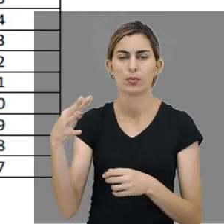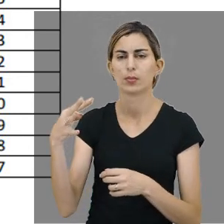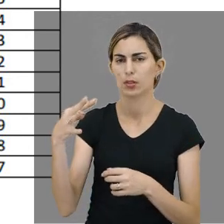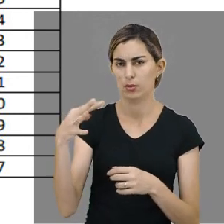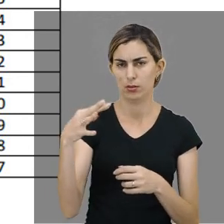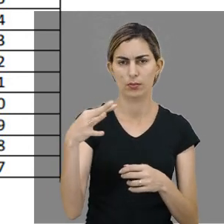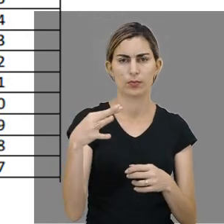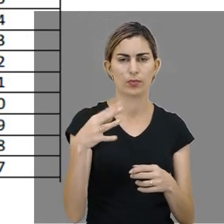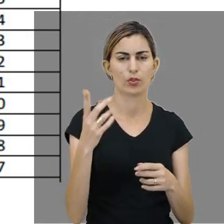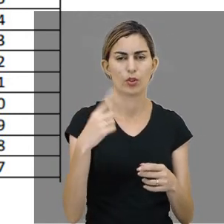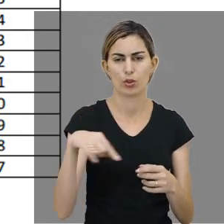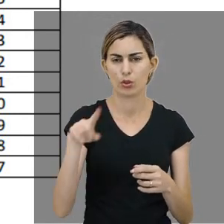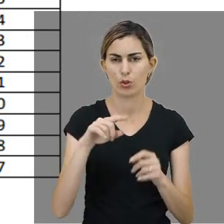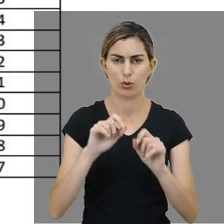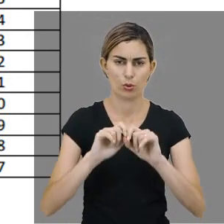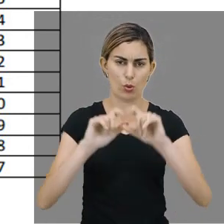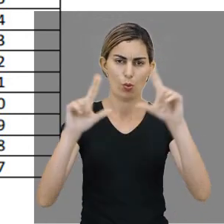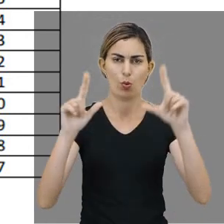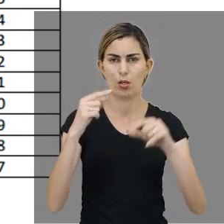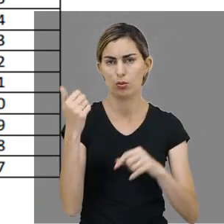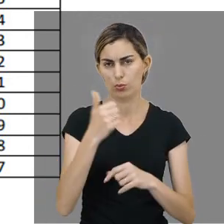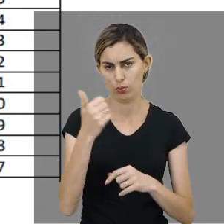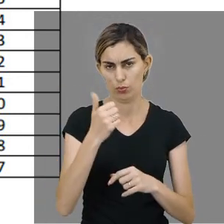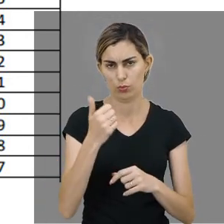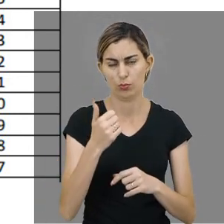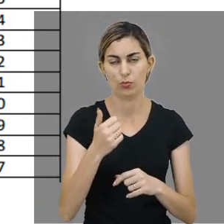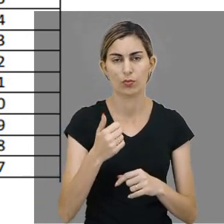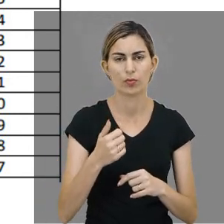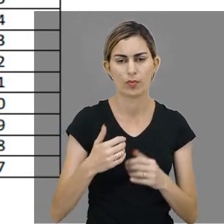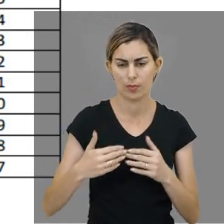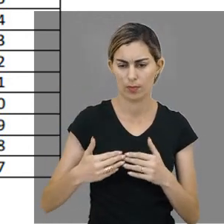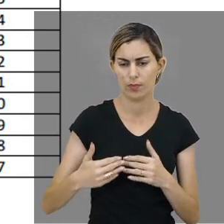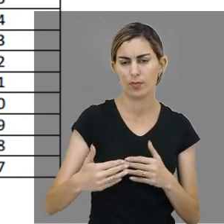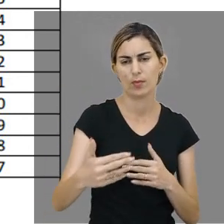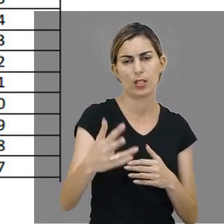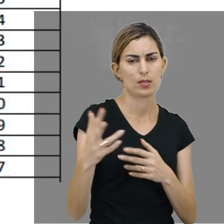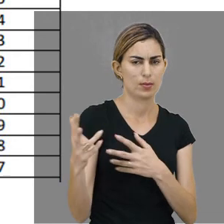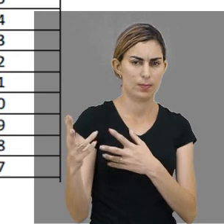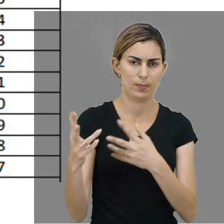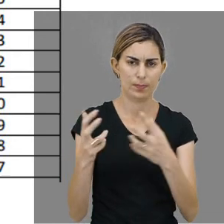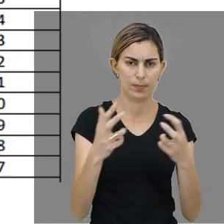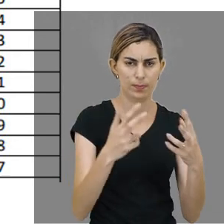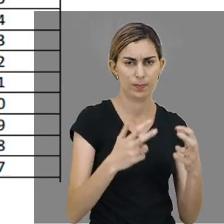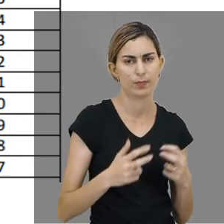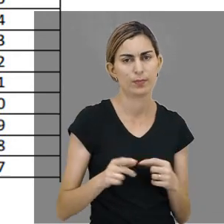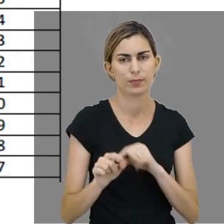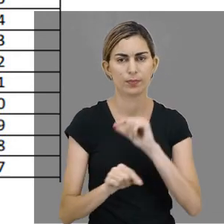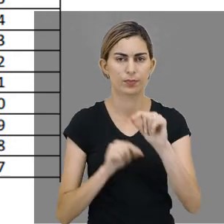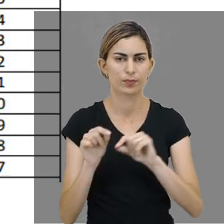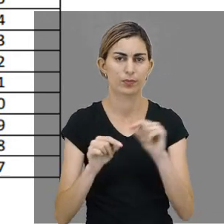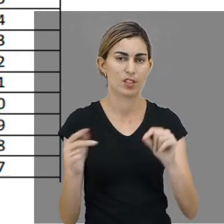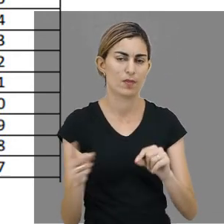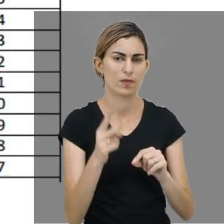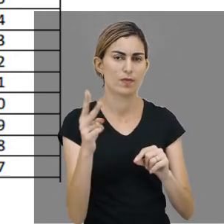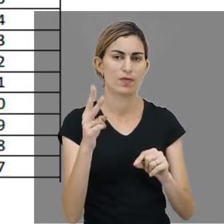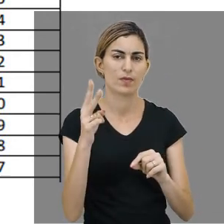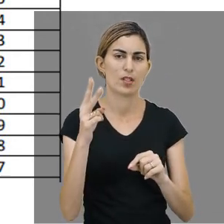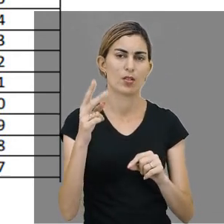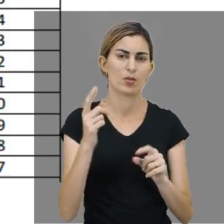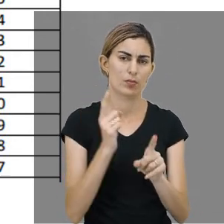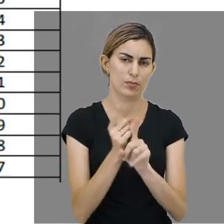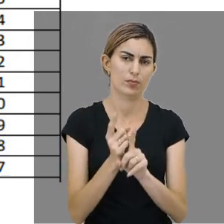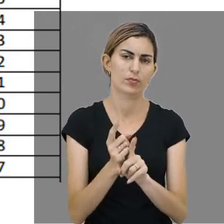tabelinha, né, no nosso quadro 1, e passamos a perceber que esse valor